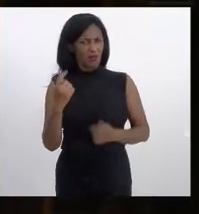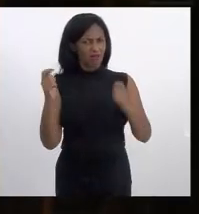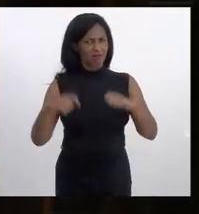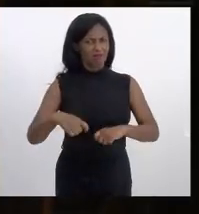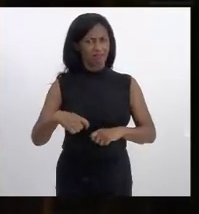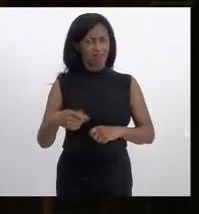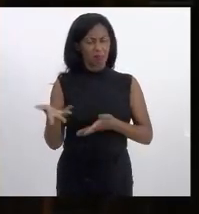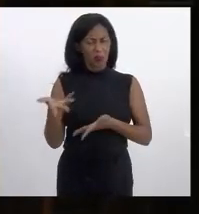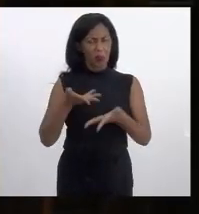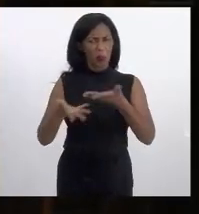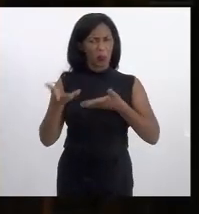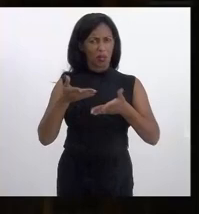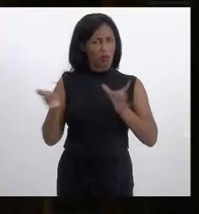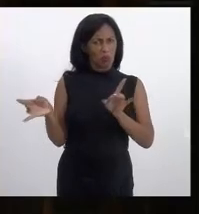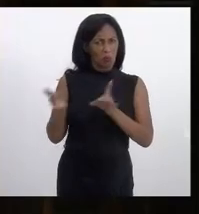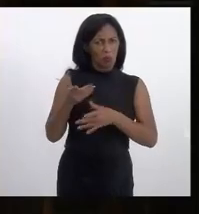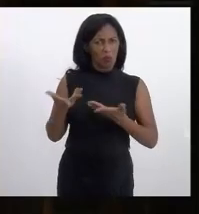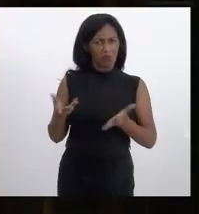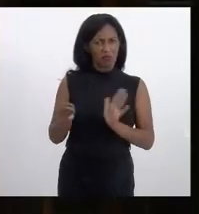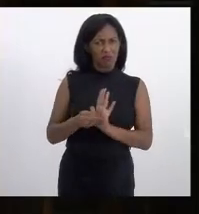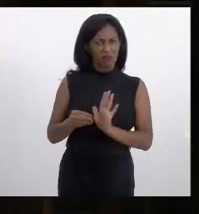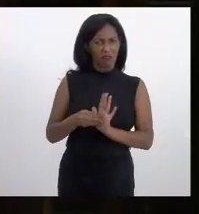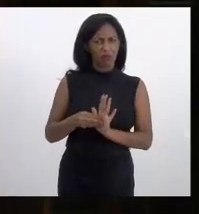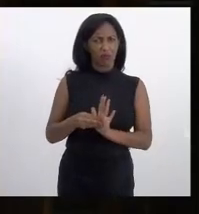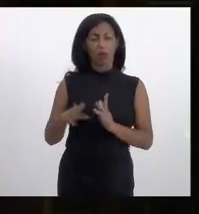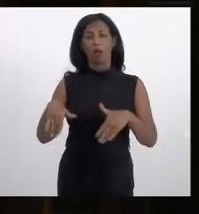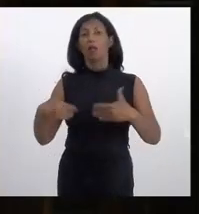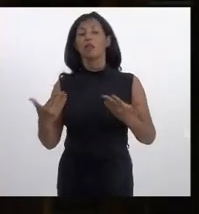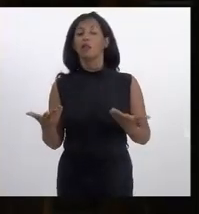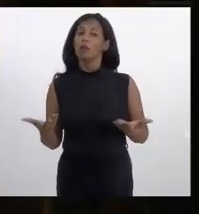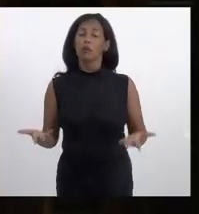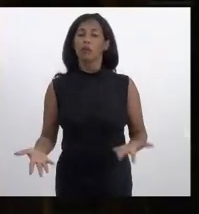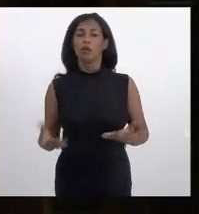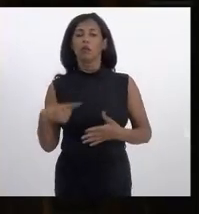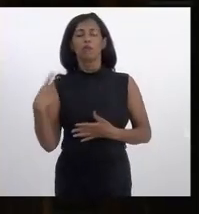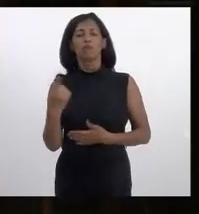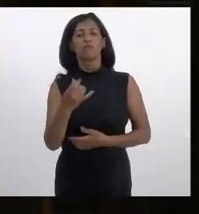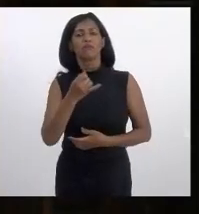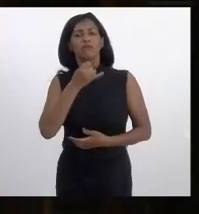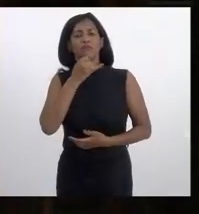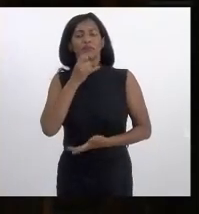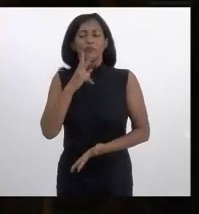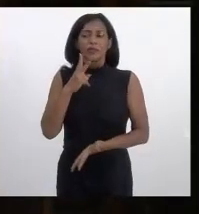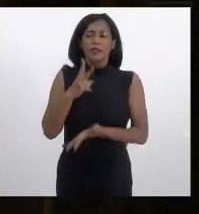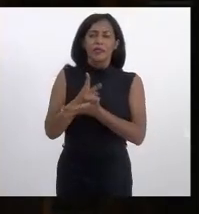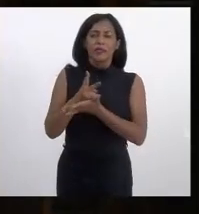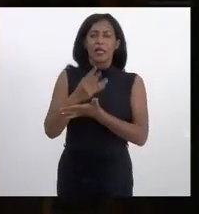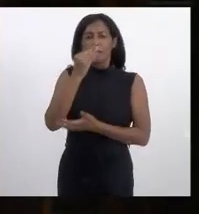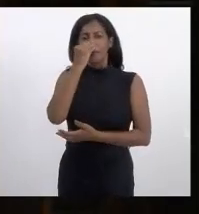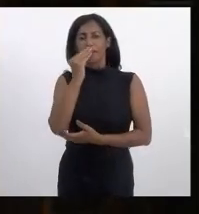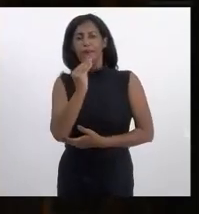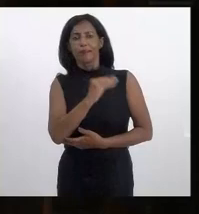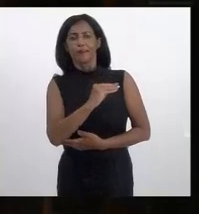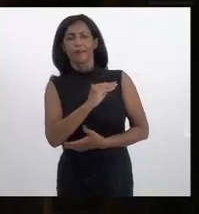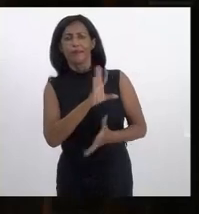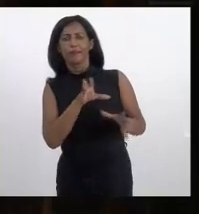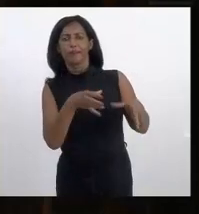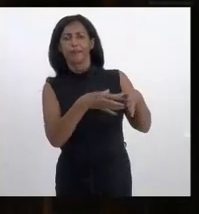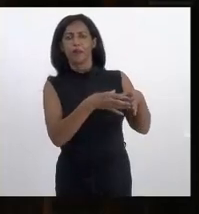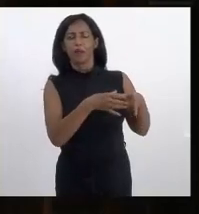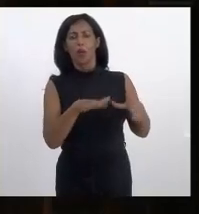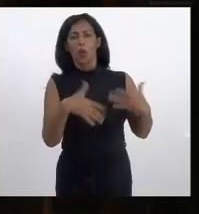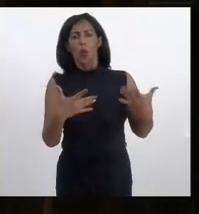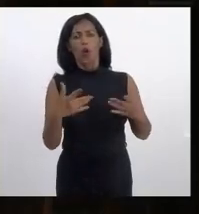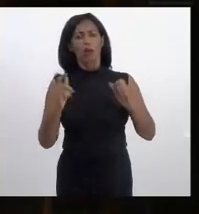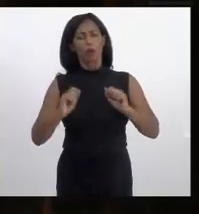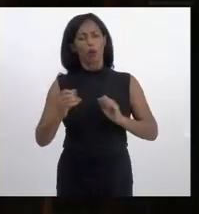capazes de colaborar e até quando a gente vai ficar sempre de lado e quando a